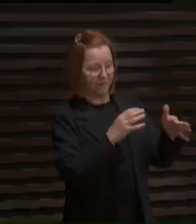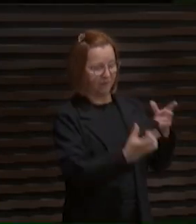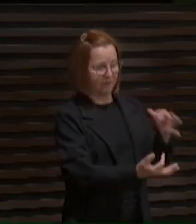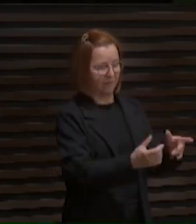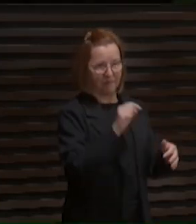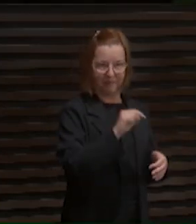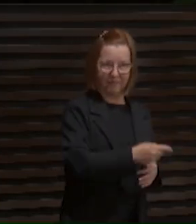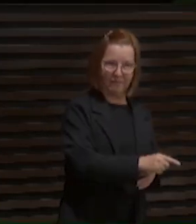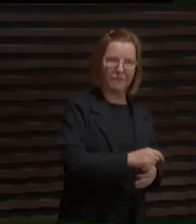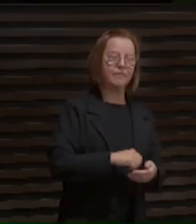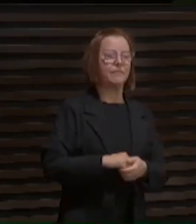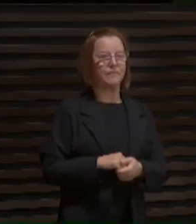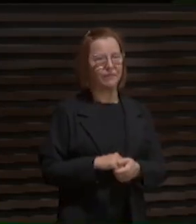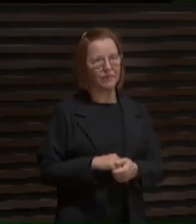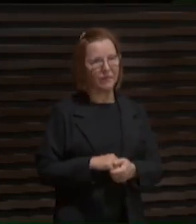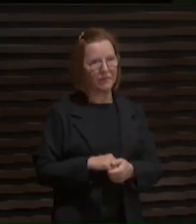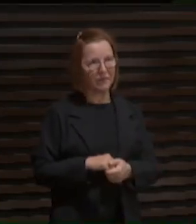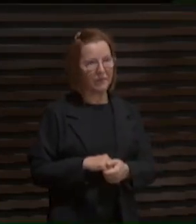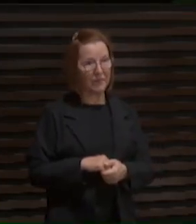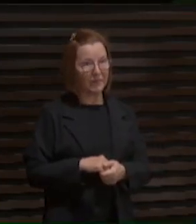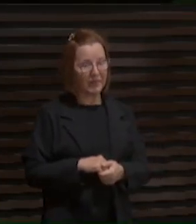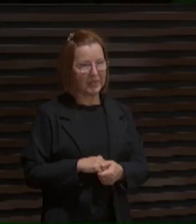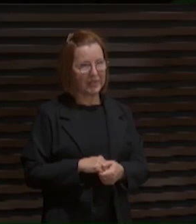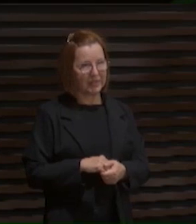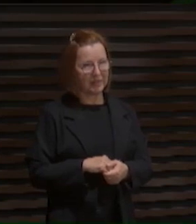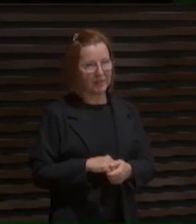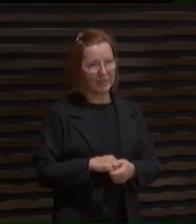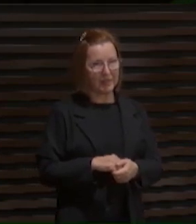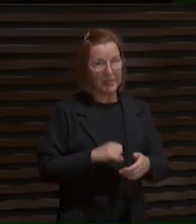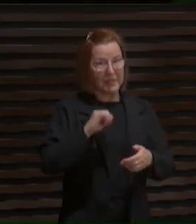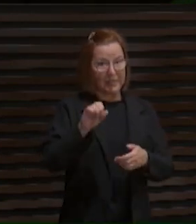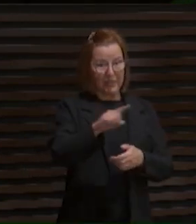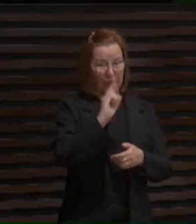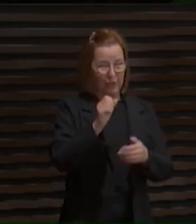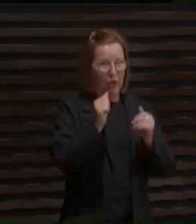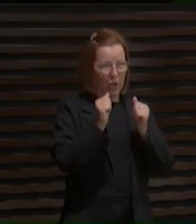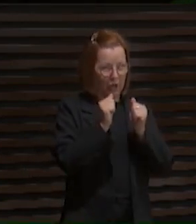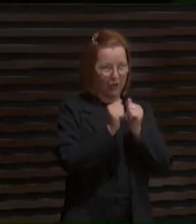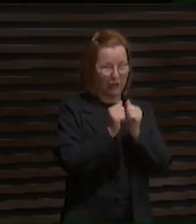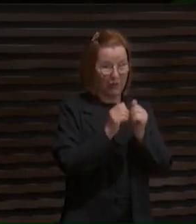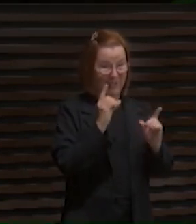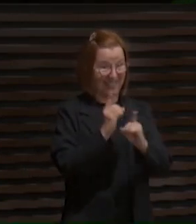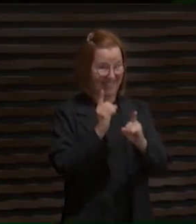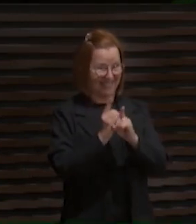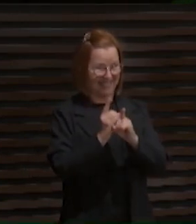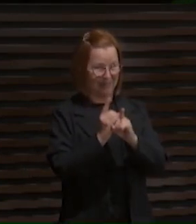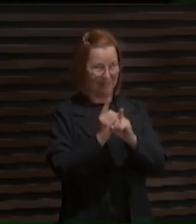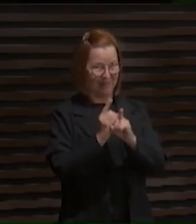Jesus. Se a gente tivesse no Sermão do Monte, ouvindo Jesus falar